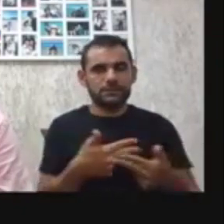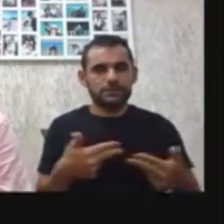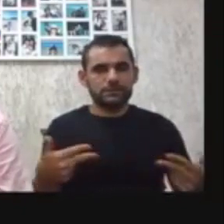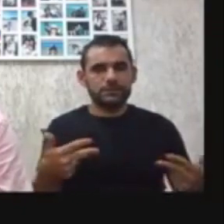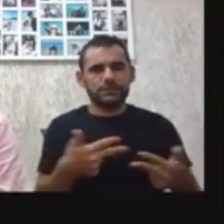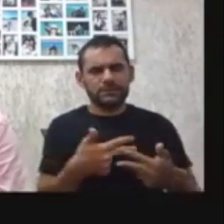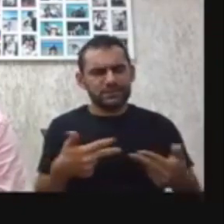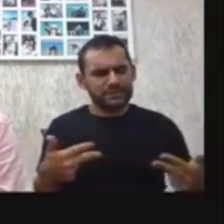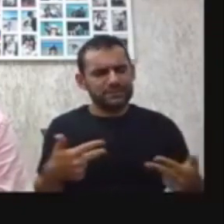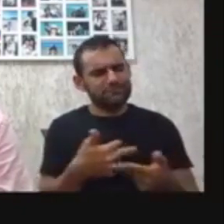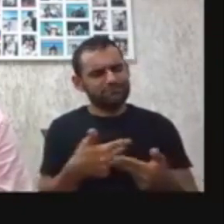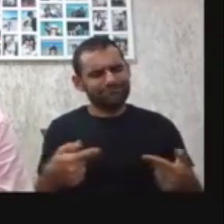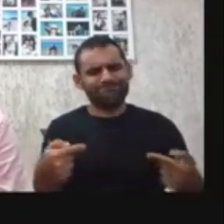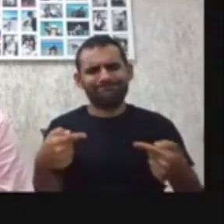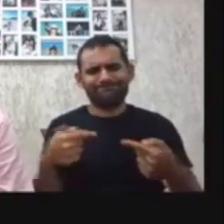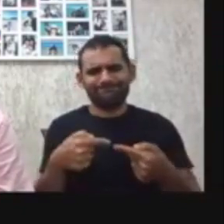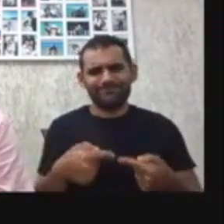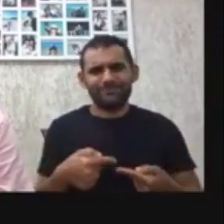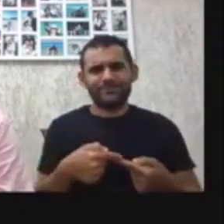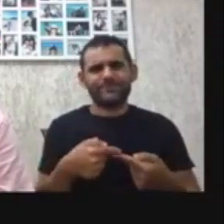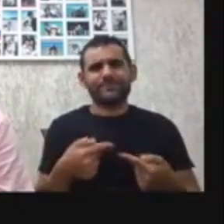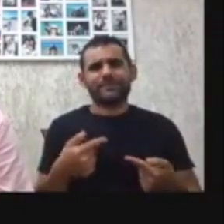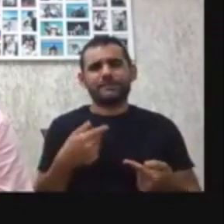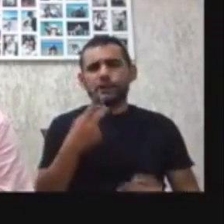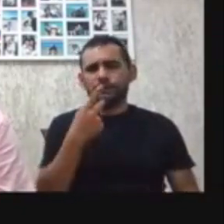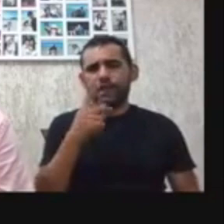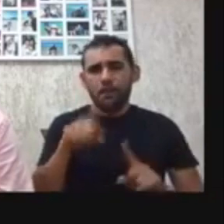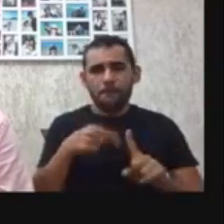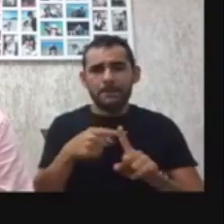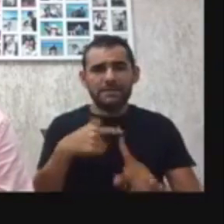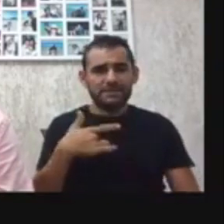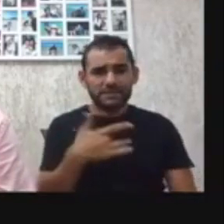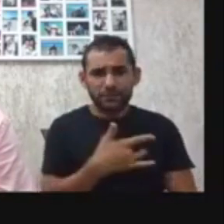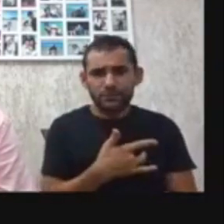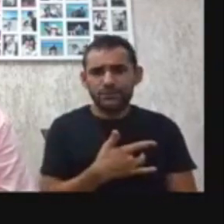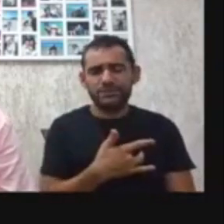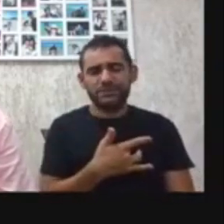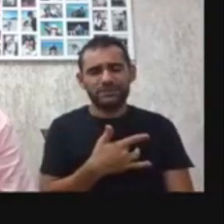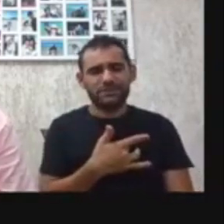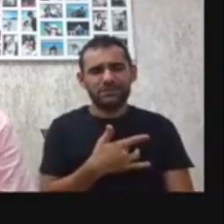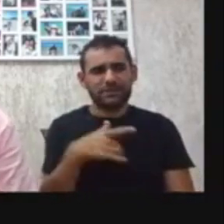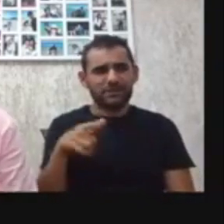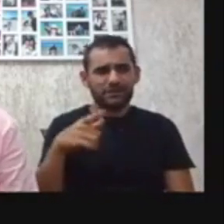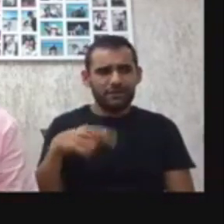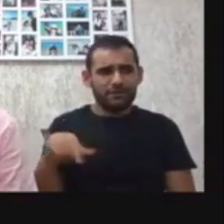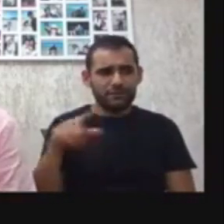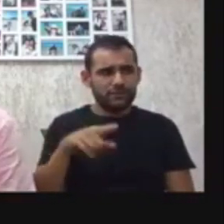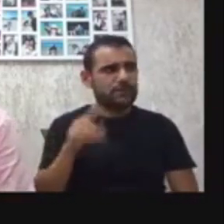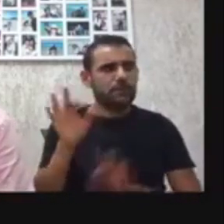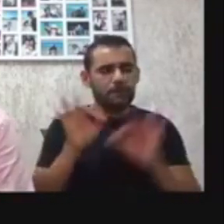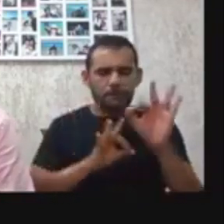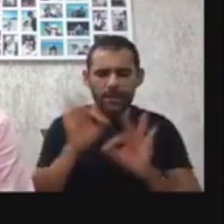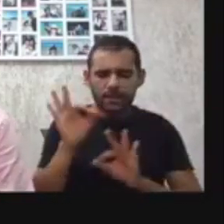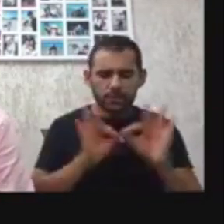discernir. Mas eu quero ainda falar um pouquinho mais de saúde nessa questão que o senhor comenta aqui no plano